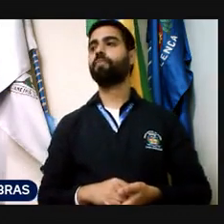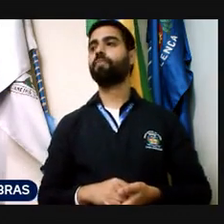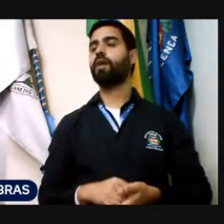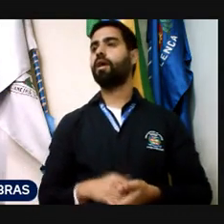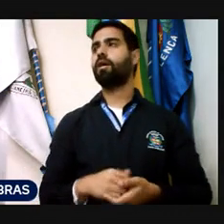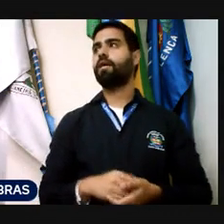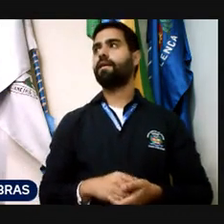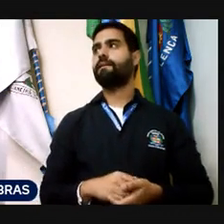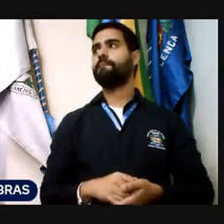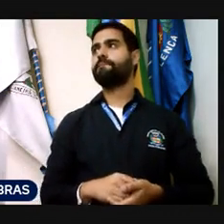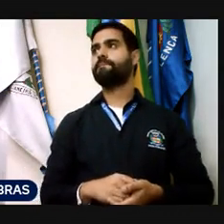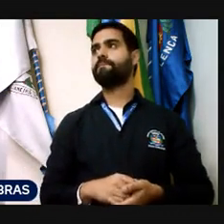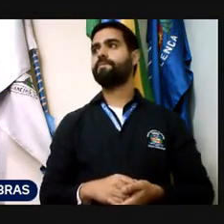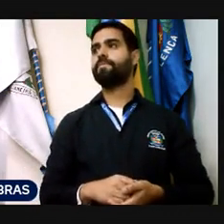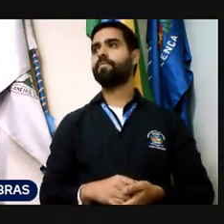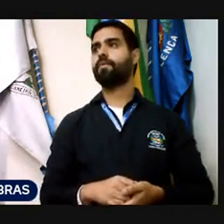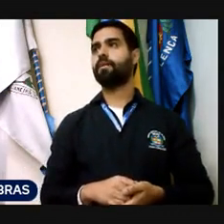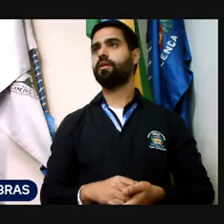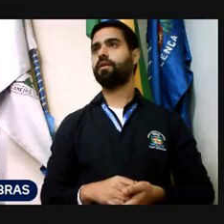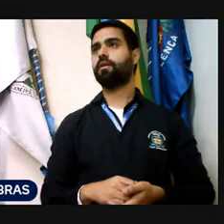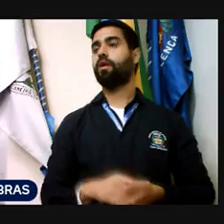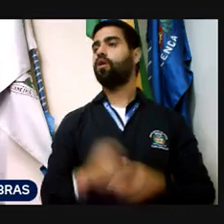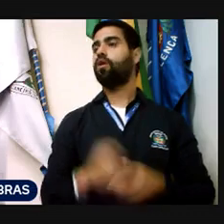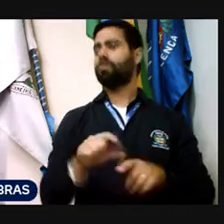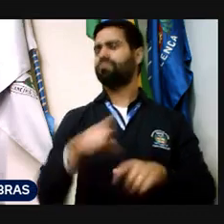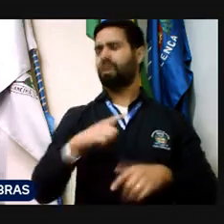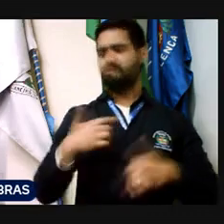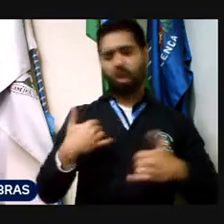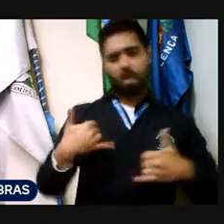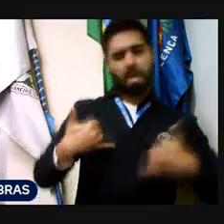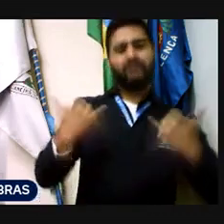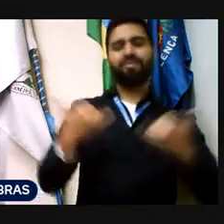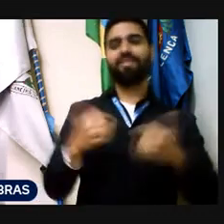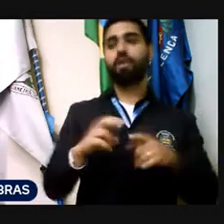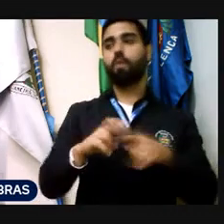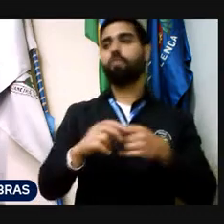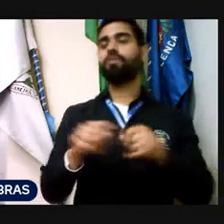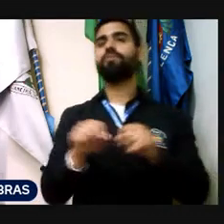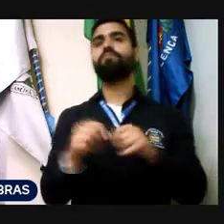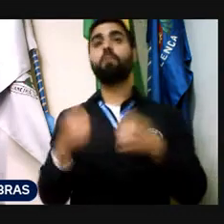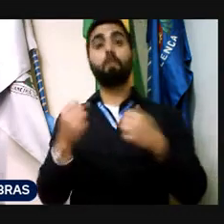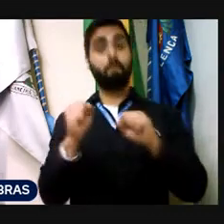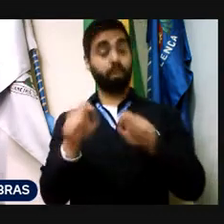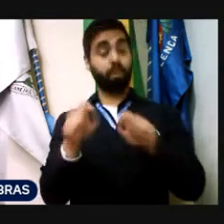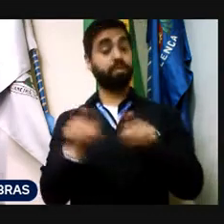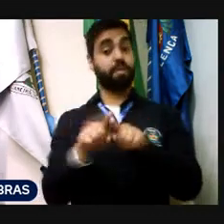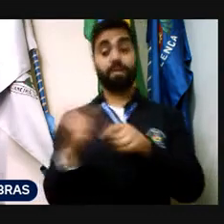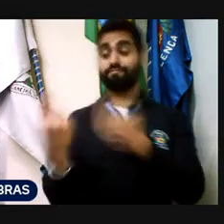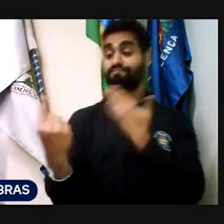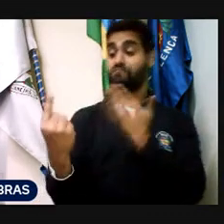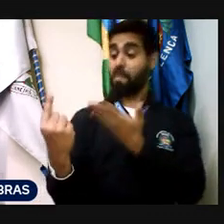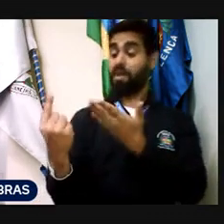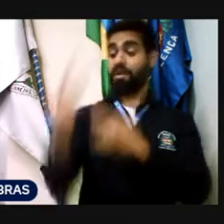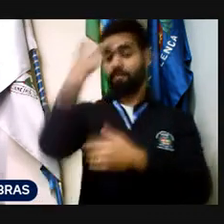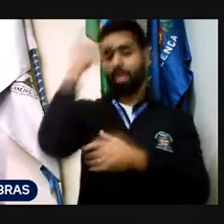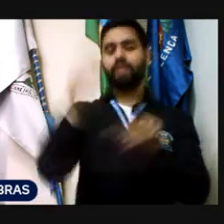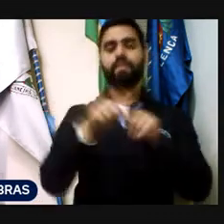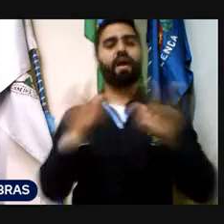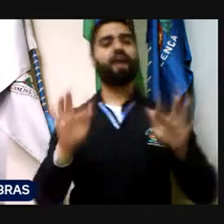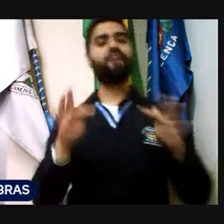divulgação do nosso município no meio esportivo, o que muito nos orgulha. Que o deliberado seja dado ciência ao homenageado e aos seus